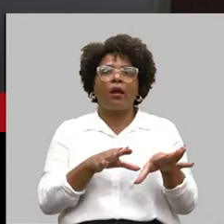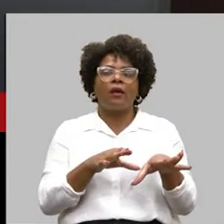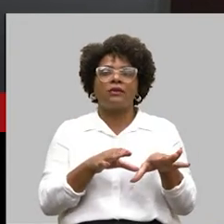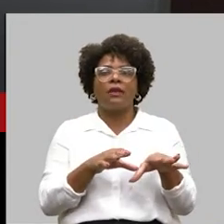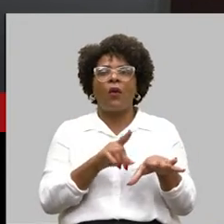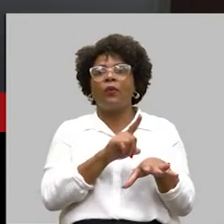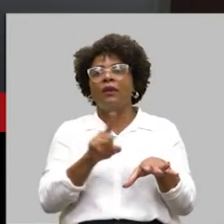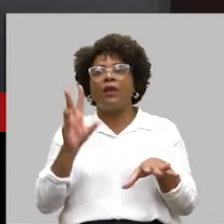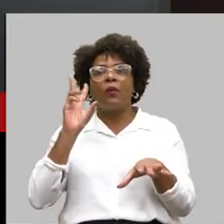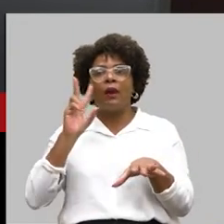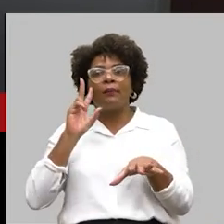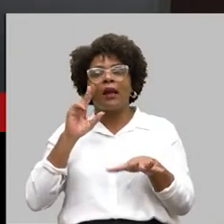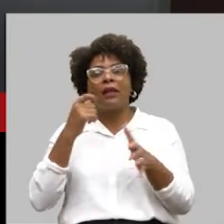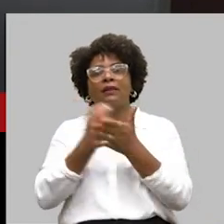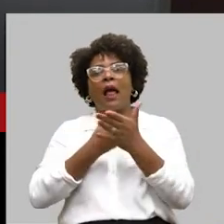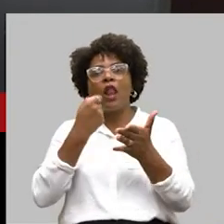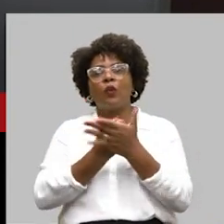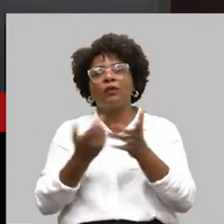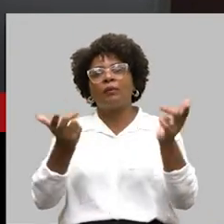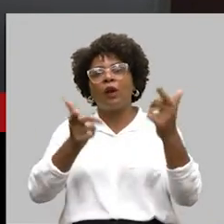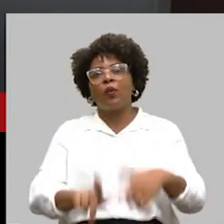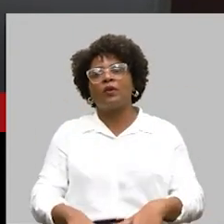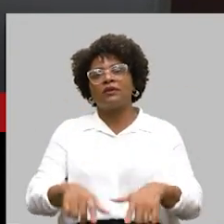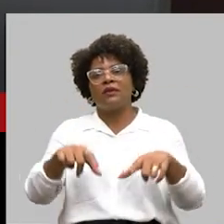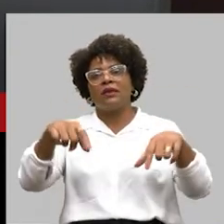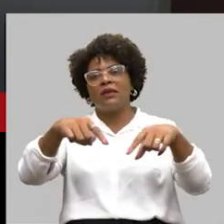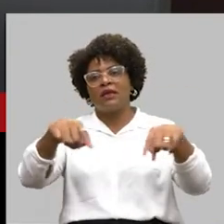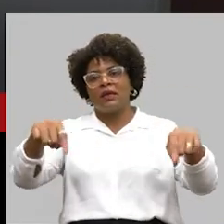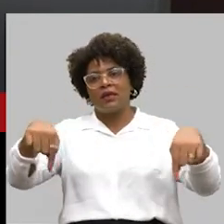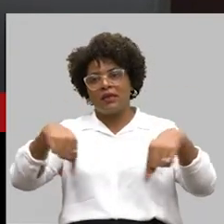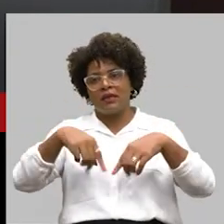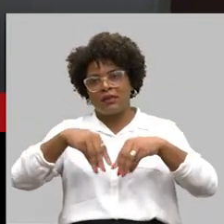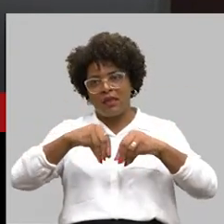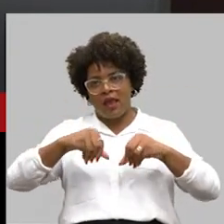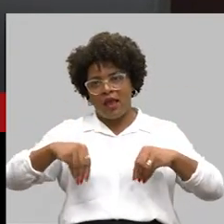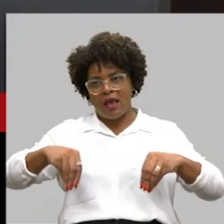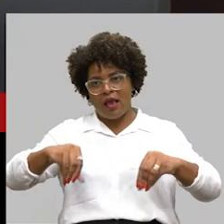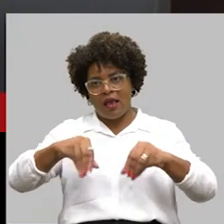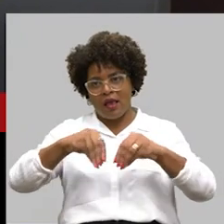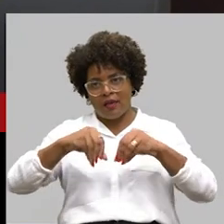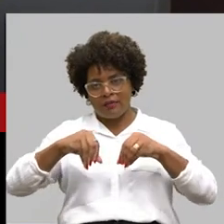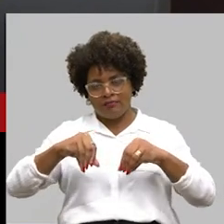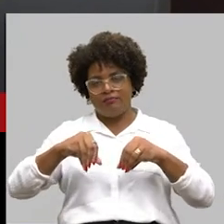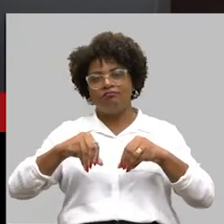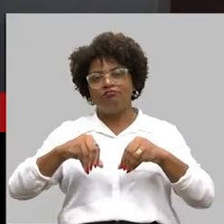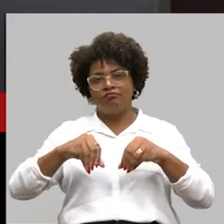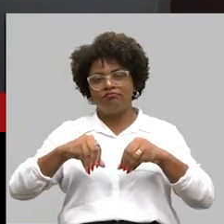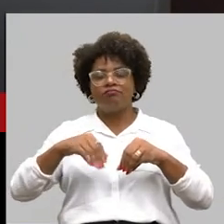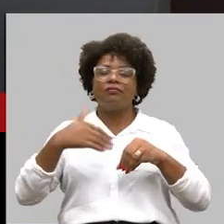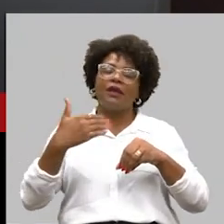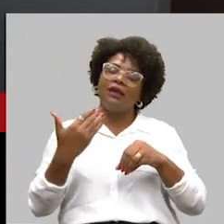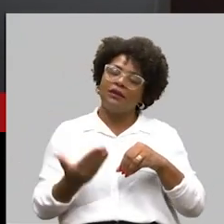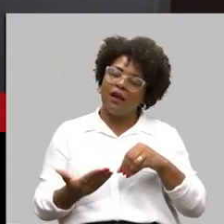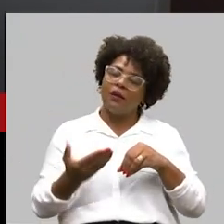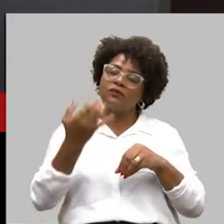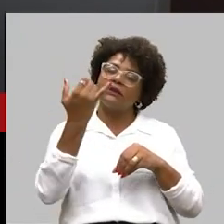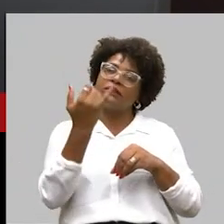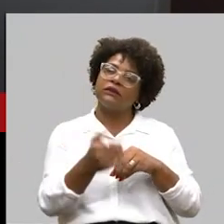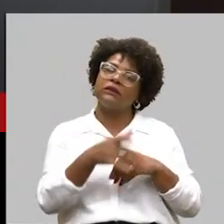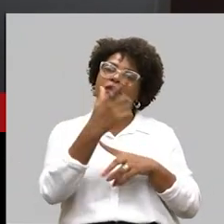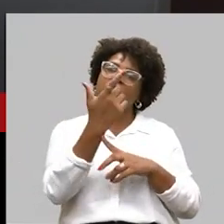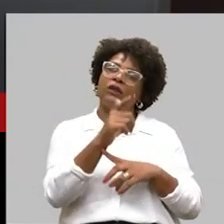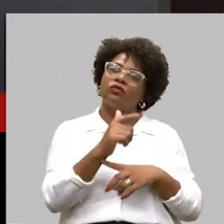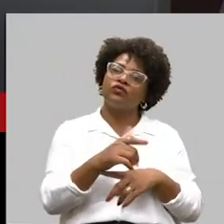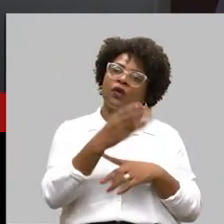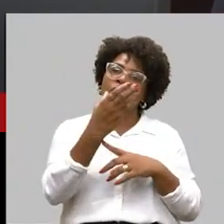luta pela terra sem a ocupação da terra né então sem ocupação não existe Educação